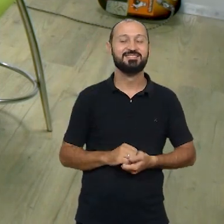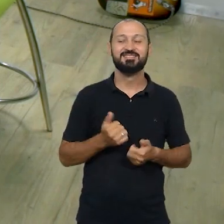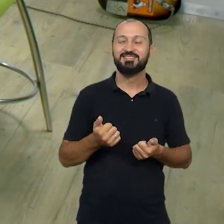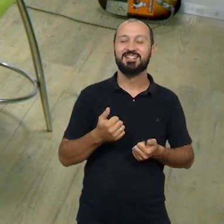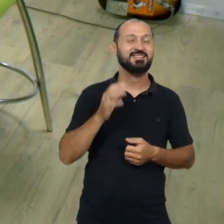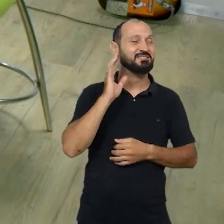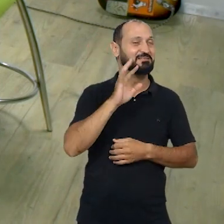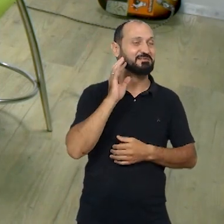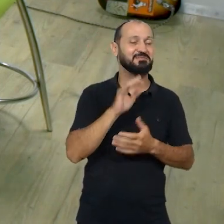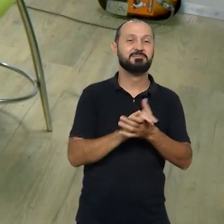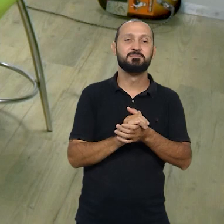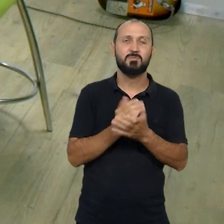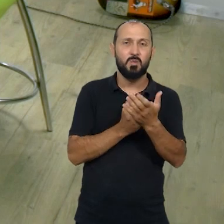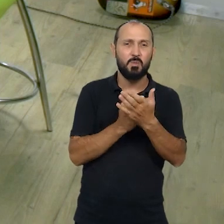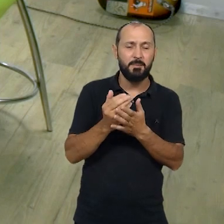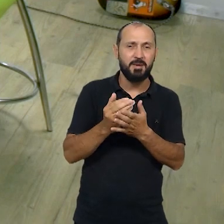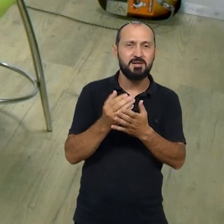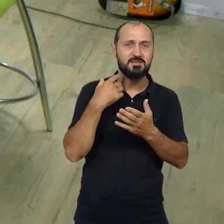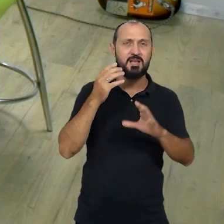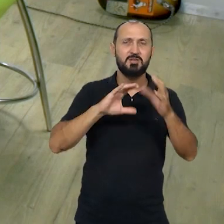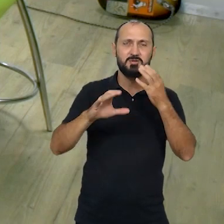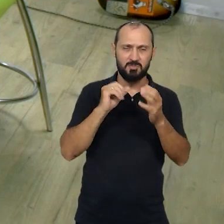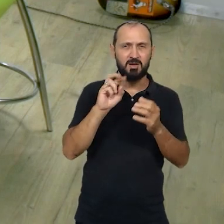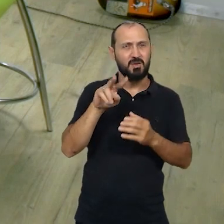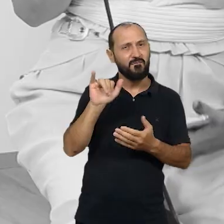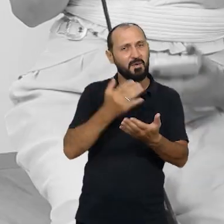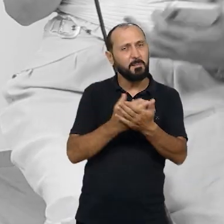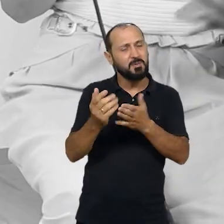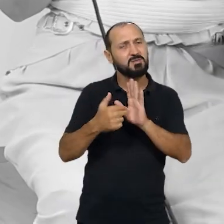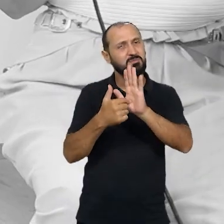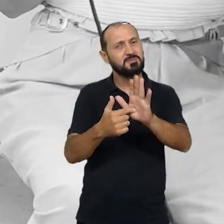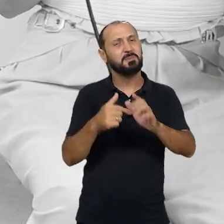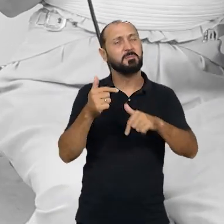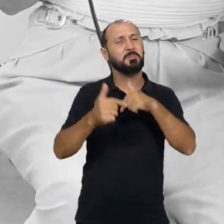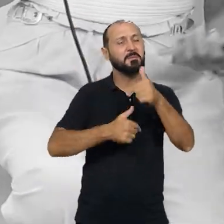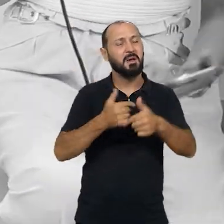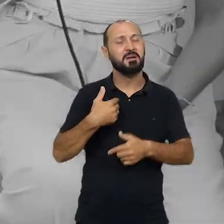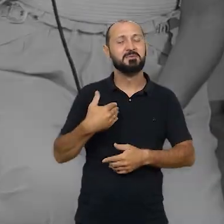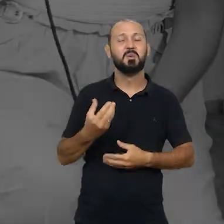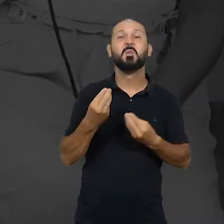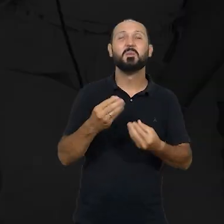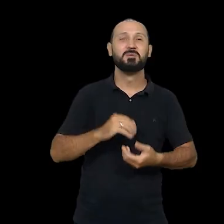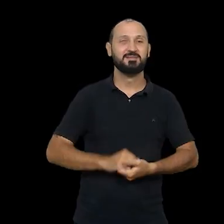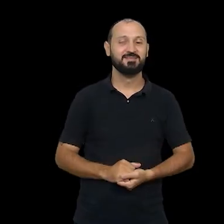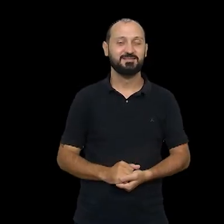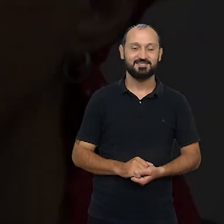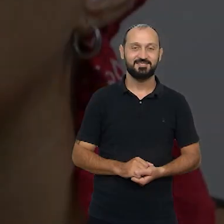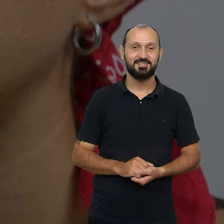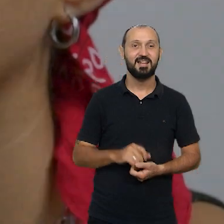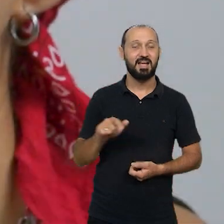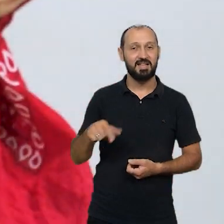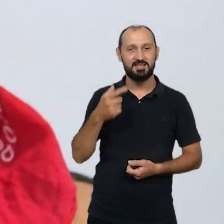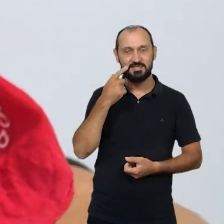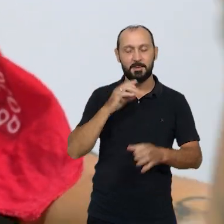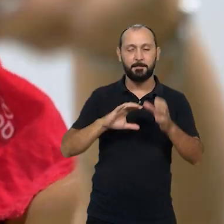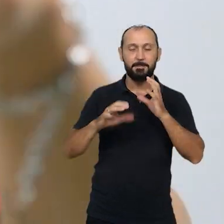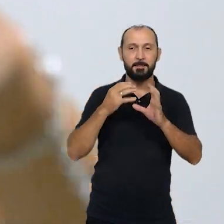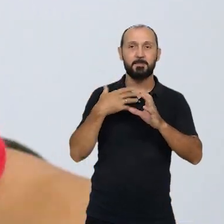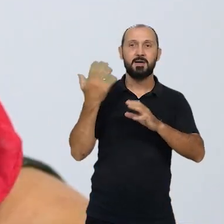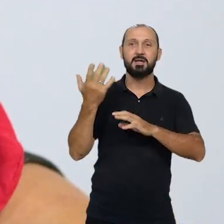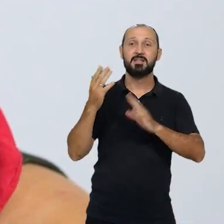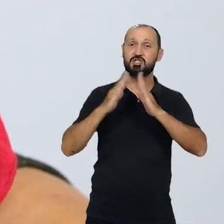Que bacana. Maravilha. Vamos de música, né, já vamos, né? Mostra o trabalho aí pra gente, começa aí. Essa aqui é